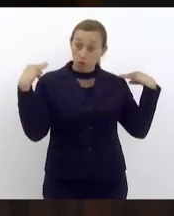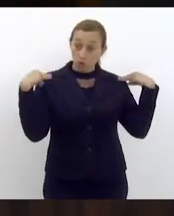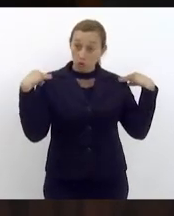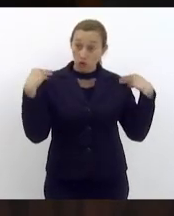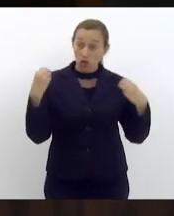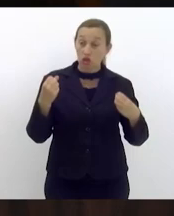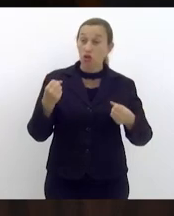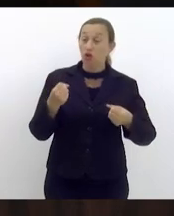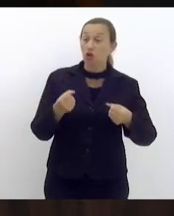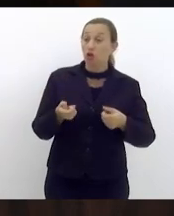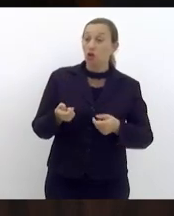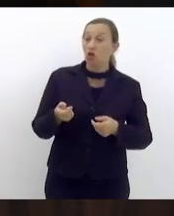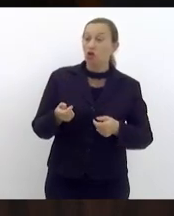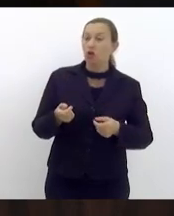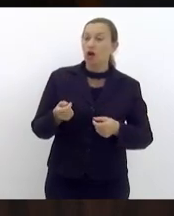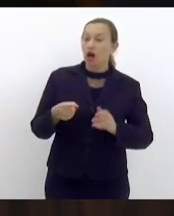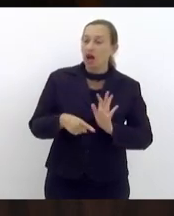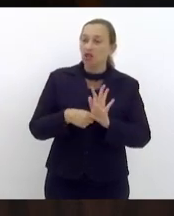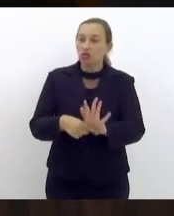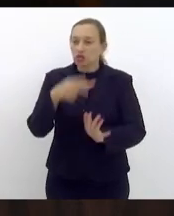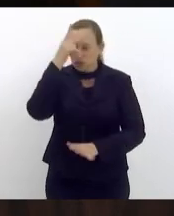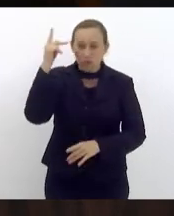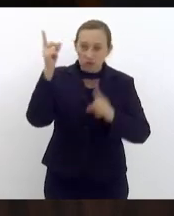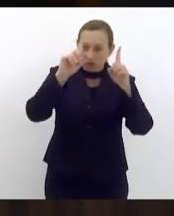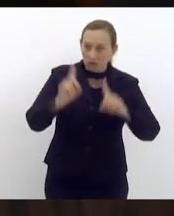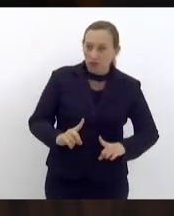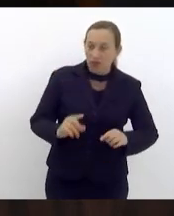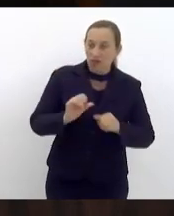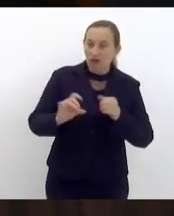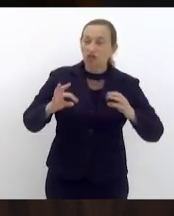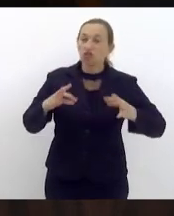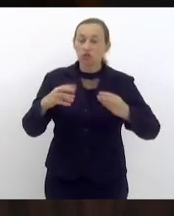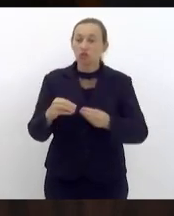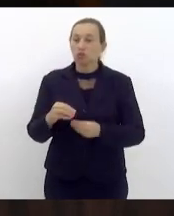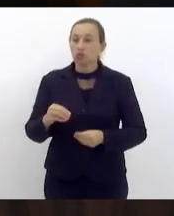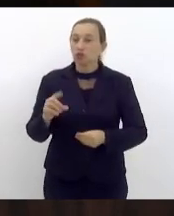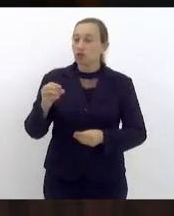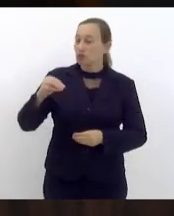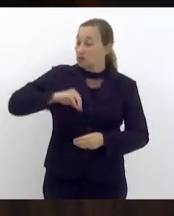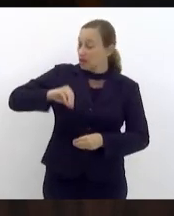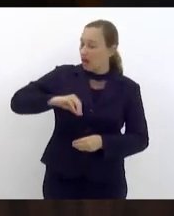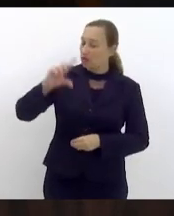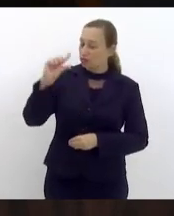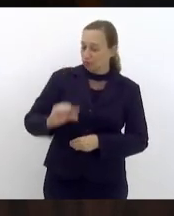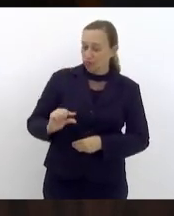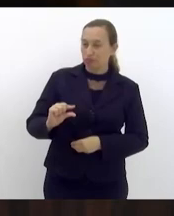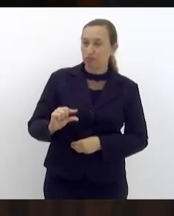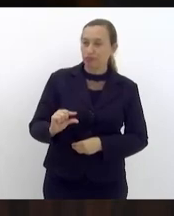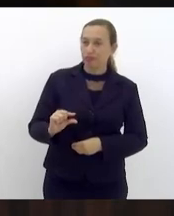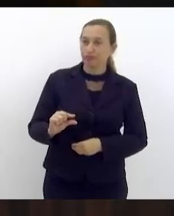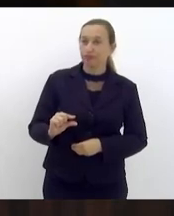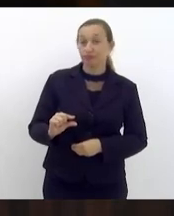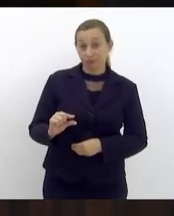elevador o motorista faz tudo Na verdade ele não ganha por tudo e ainda estamos